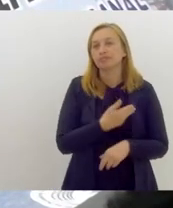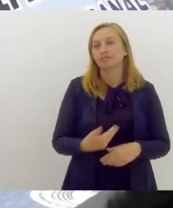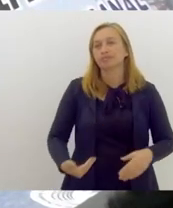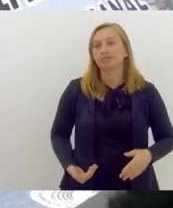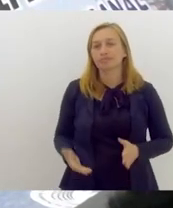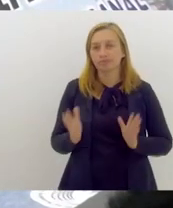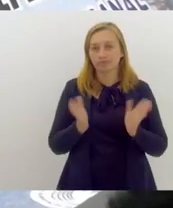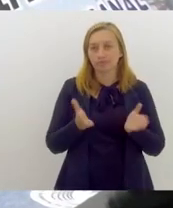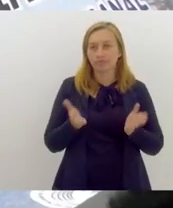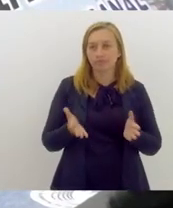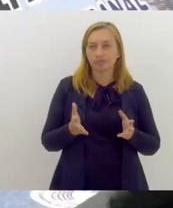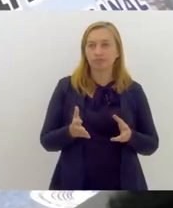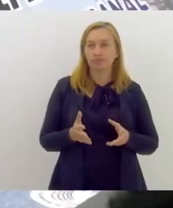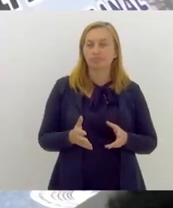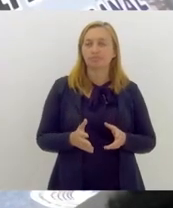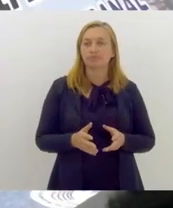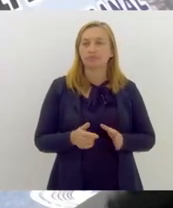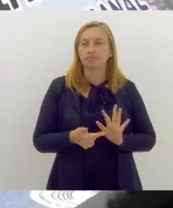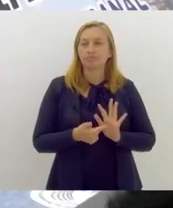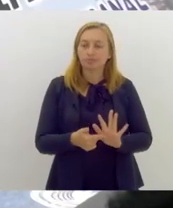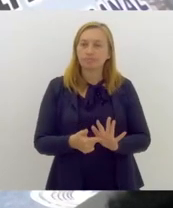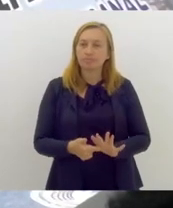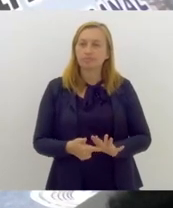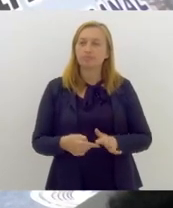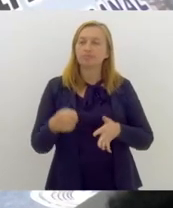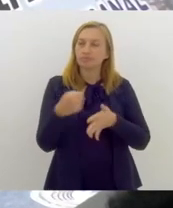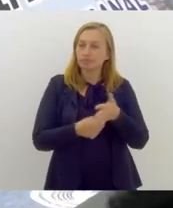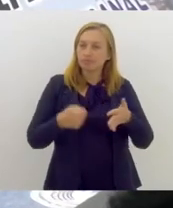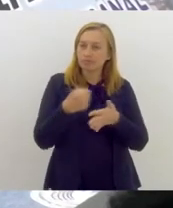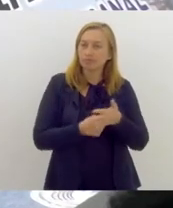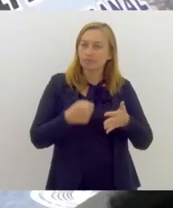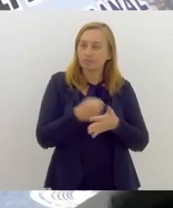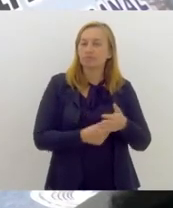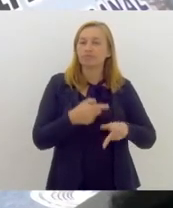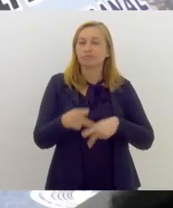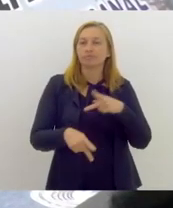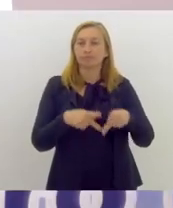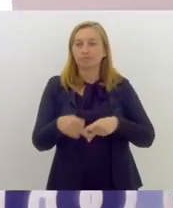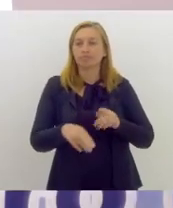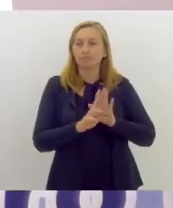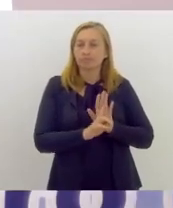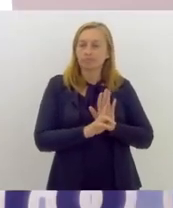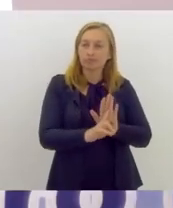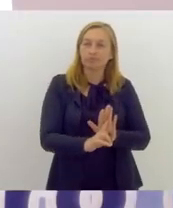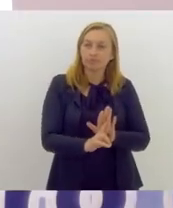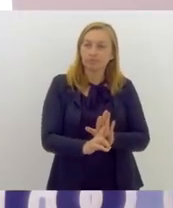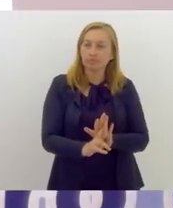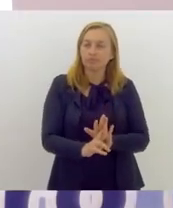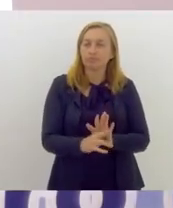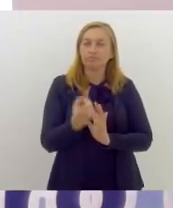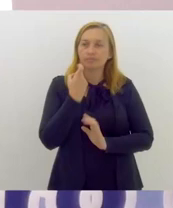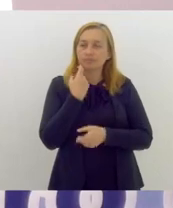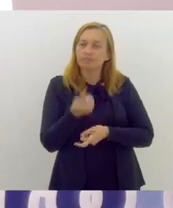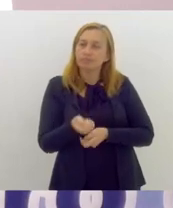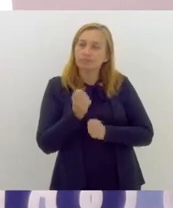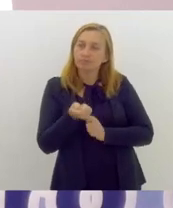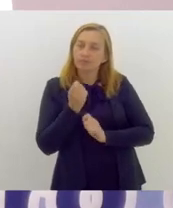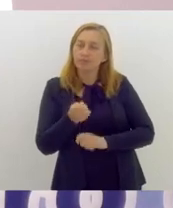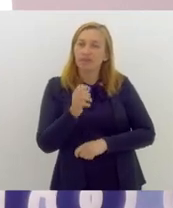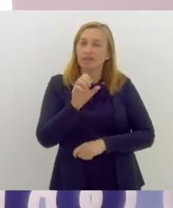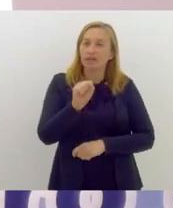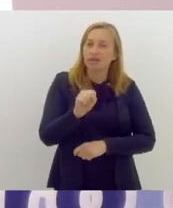é para formalizar que a luta do movimento da população do representante dos Pescadores